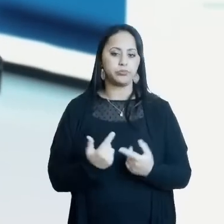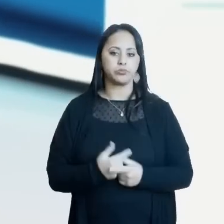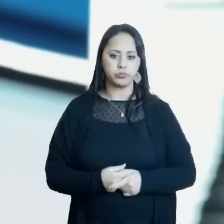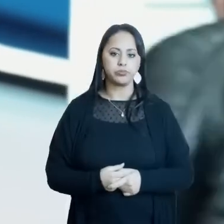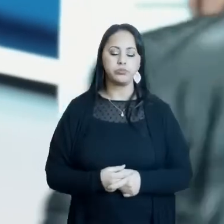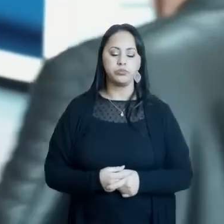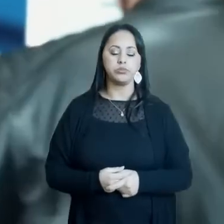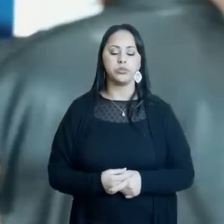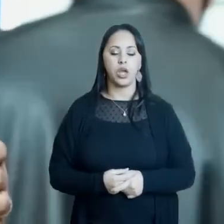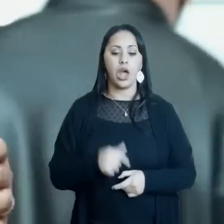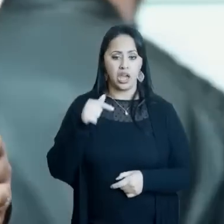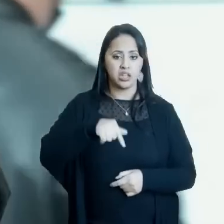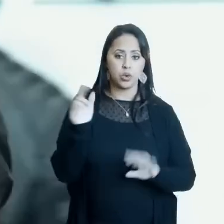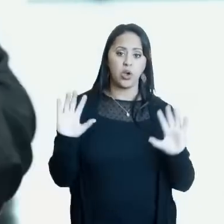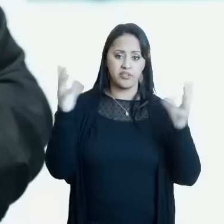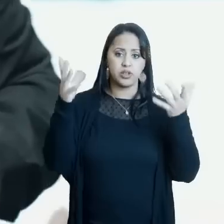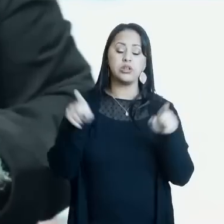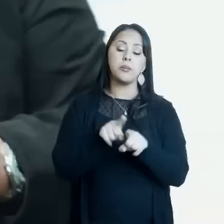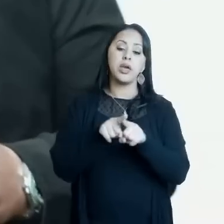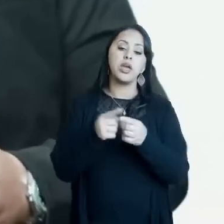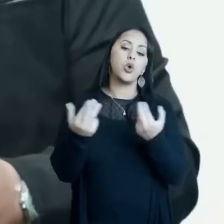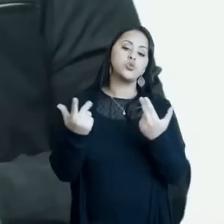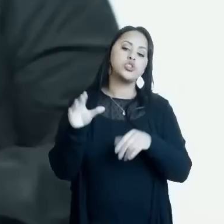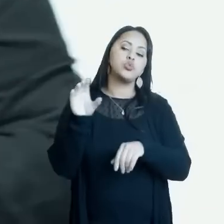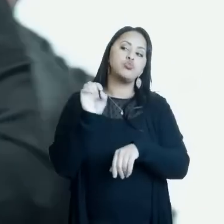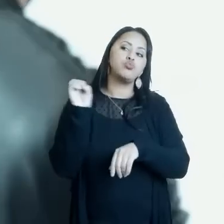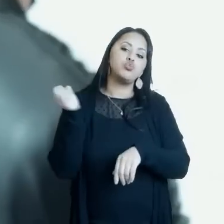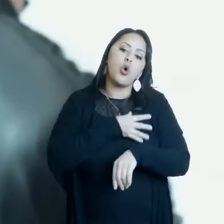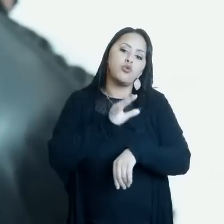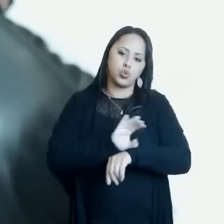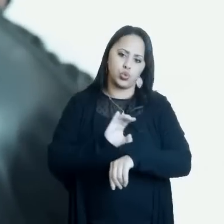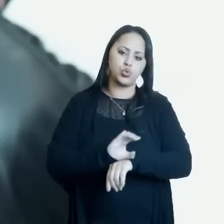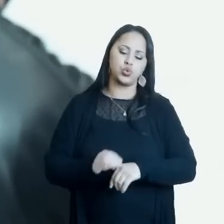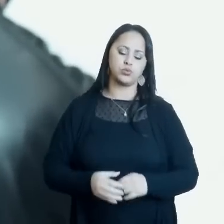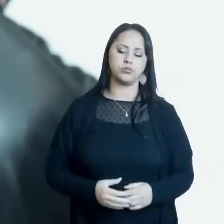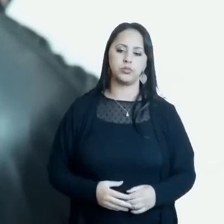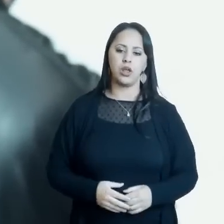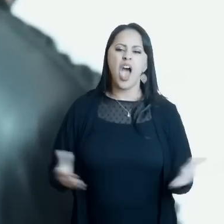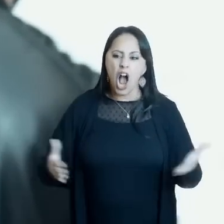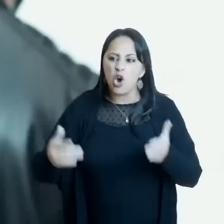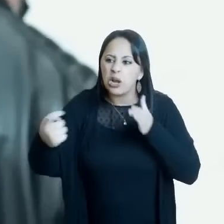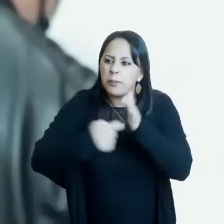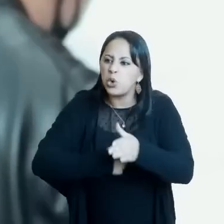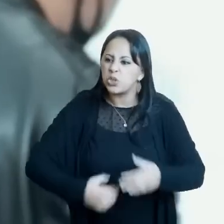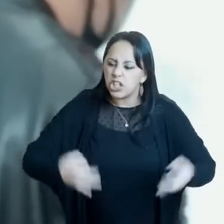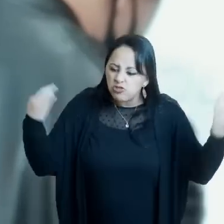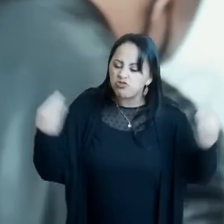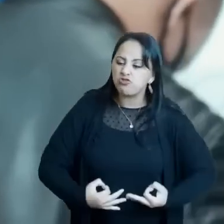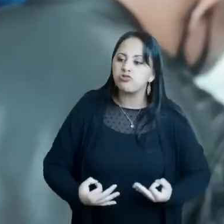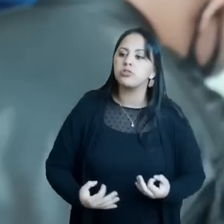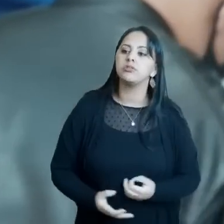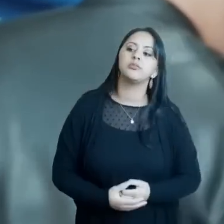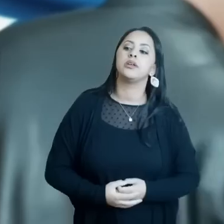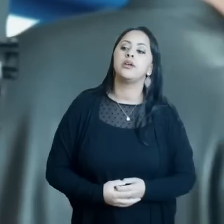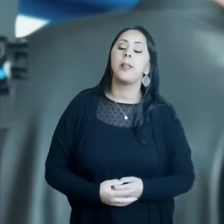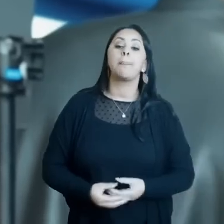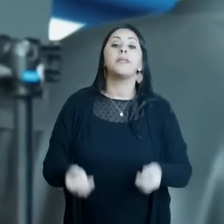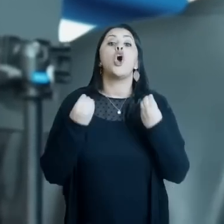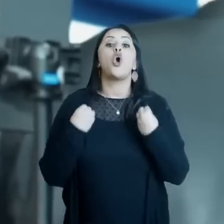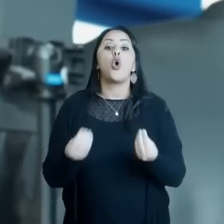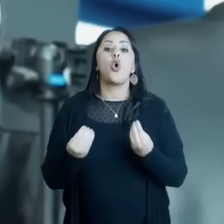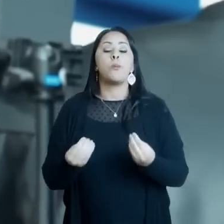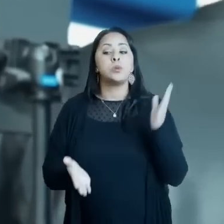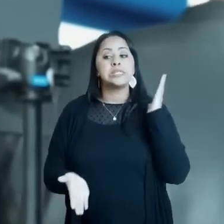o evento aqui também, como se fosse um novo curso dentro da mesma área de membros. Manda pergunta braba aí, Pedro. Como sair de uma dívida